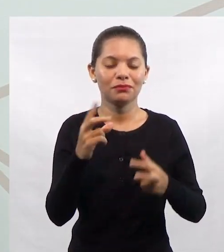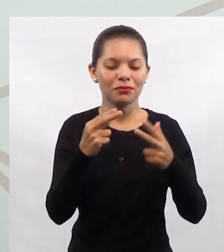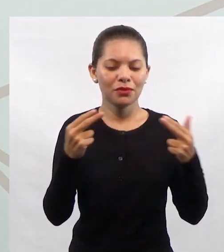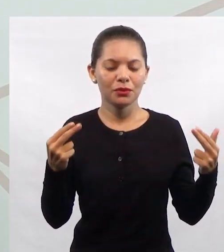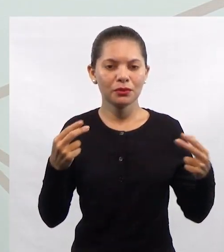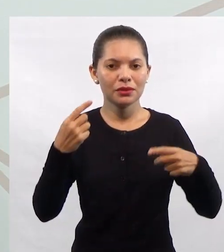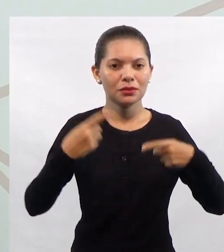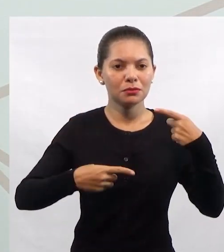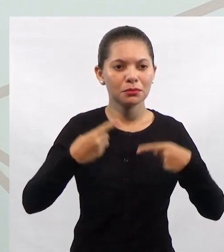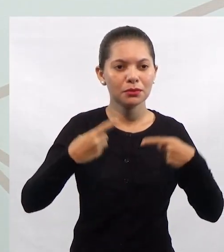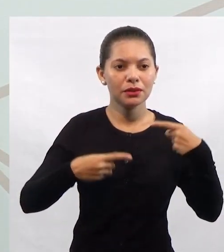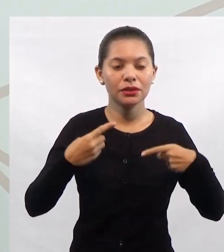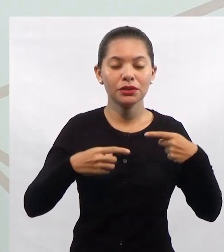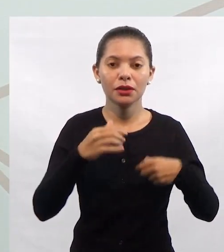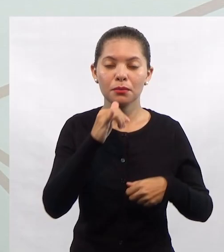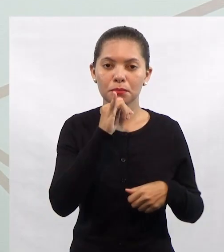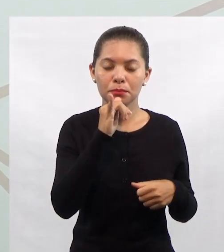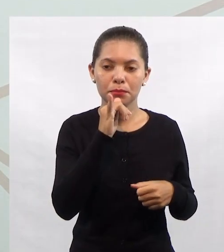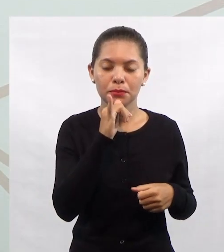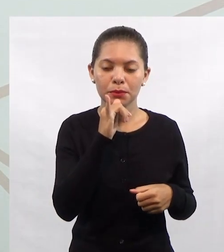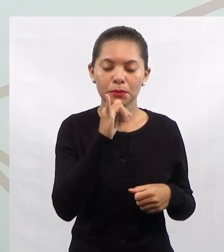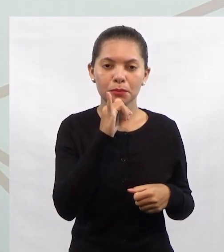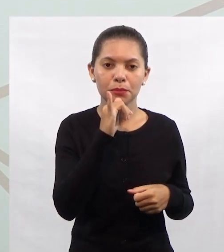outras políticas públicas, como